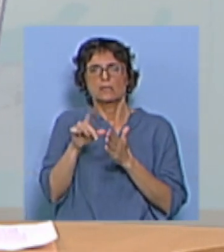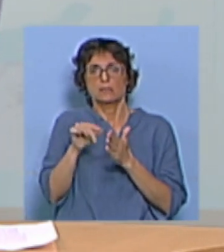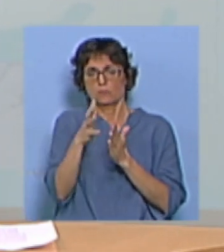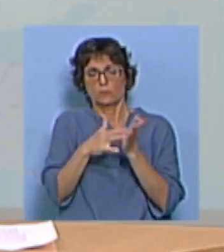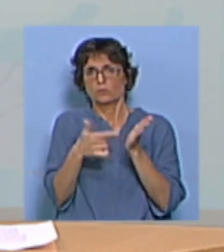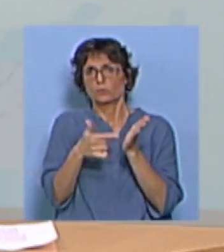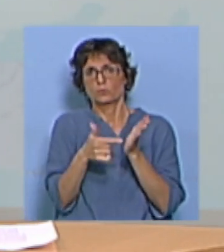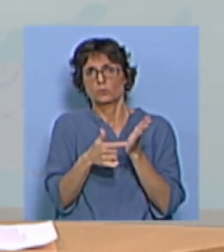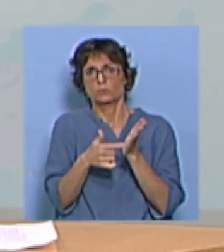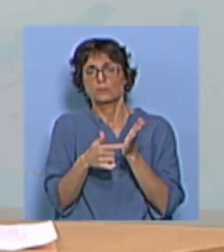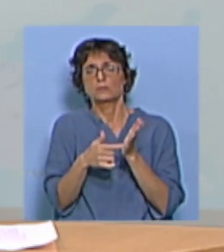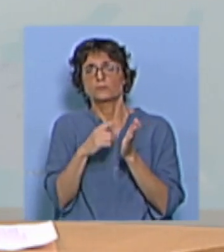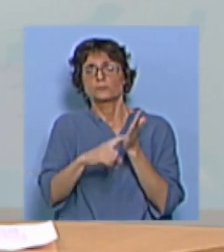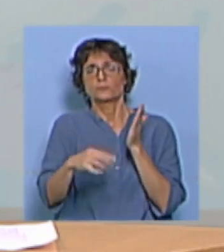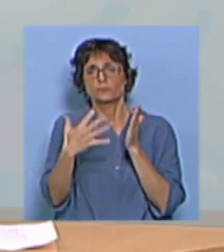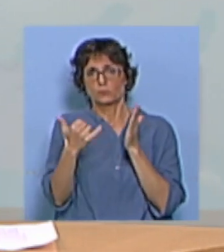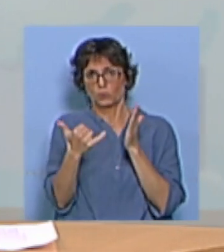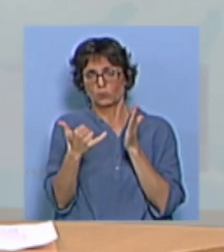documento, sobretudo no número 12,